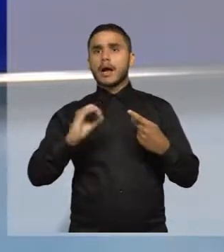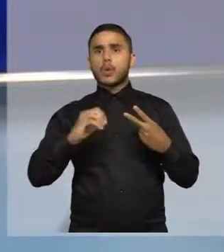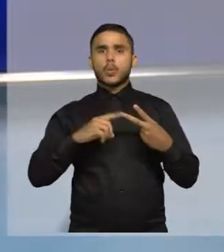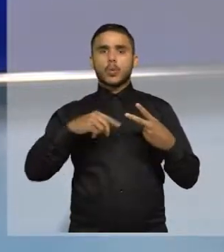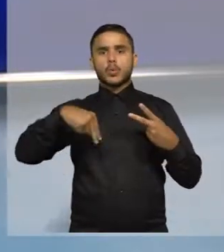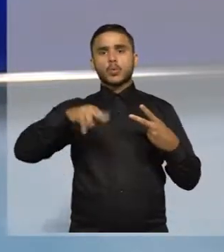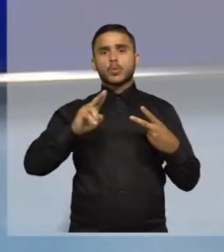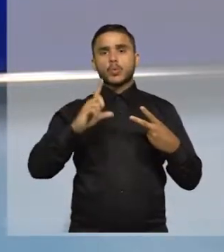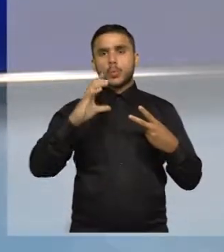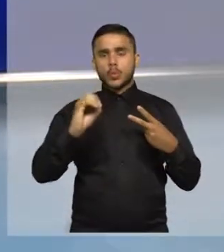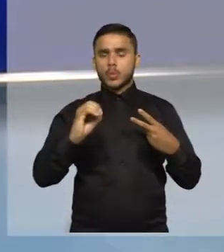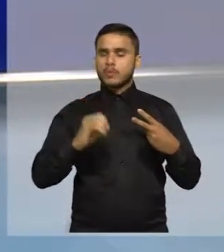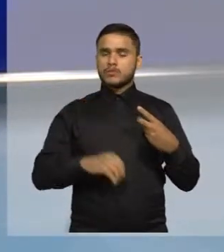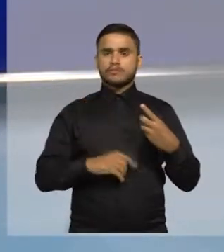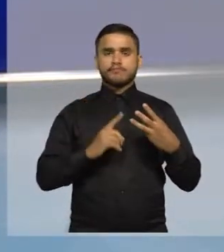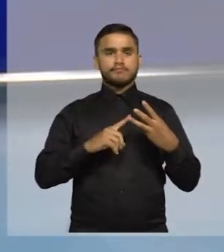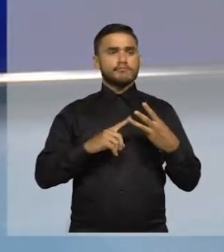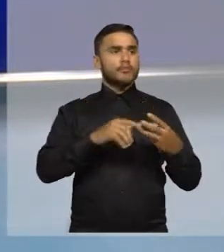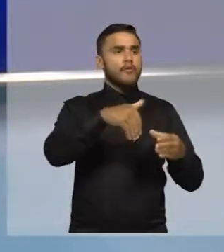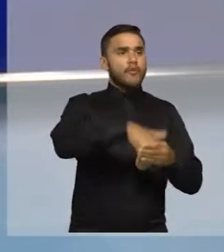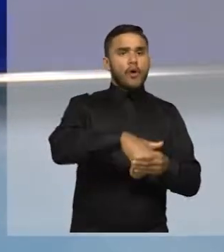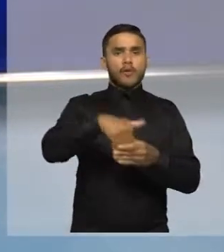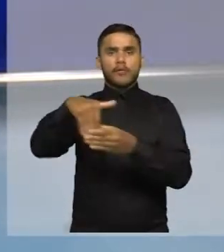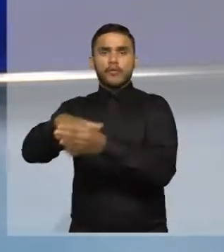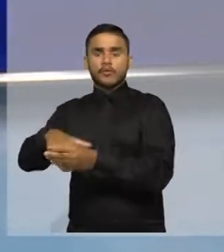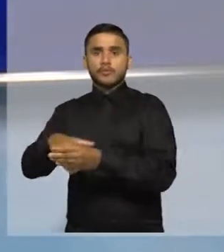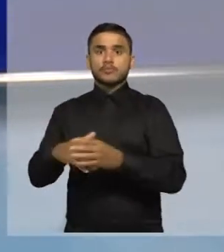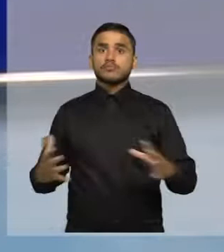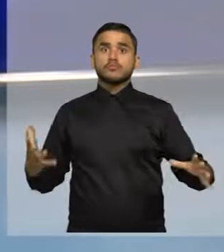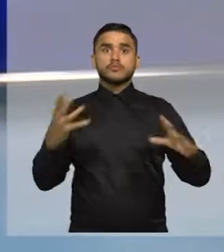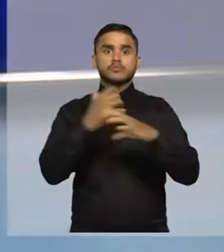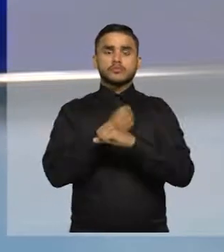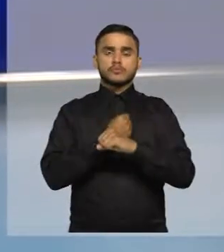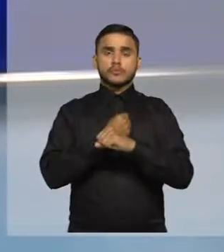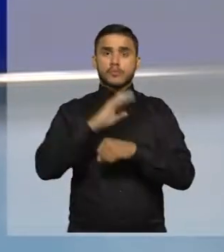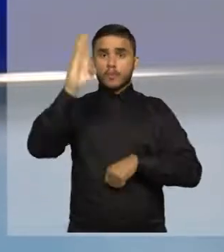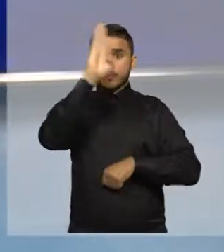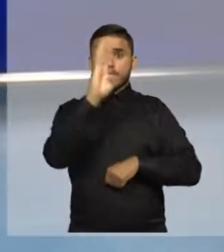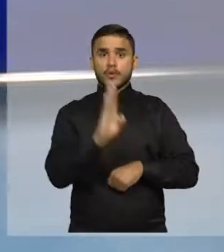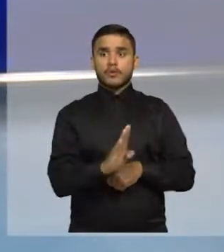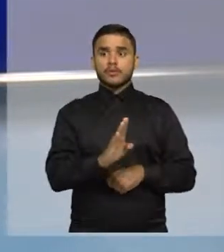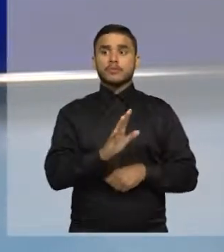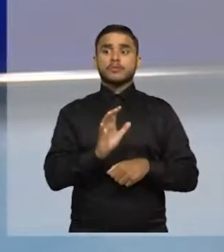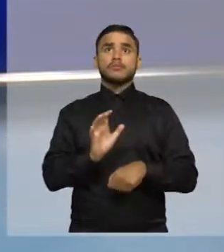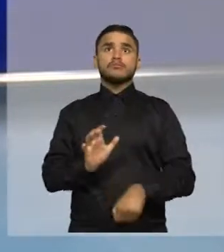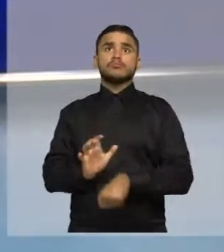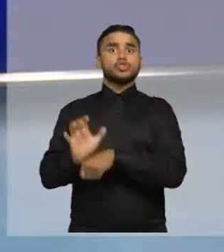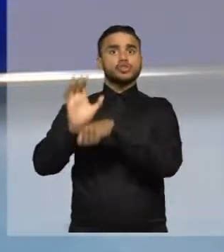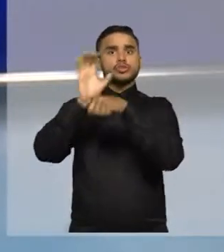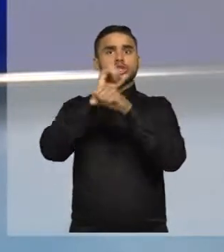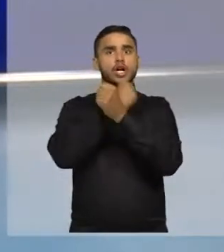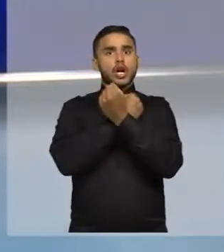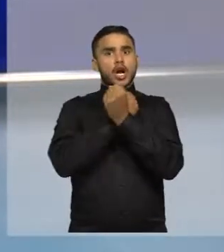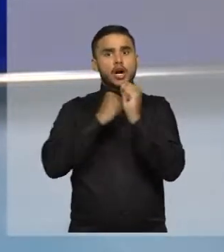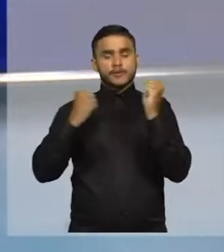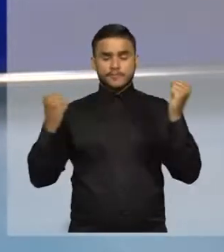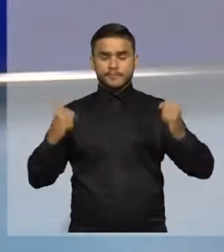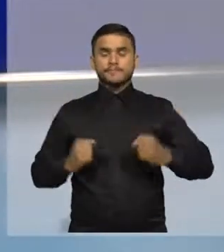abstenções, enfim, nulos. Isso não é pouco, em se tratando de um país com as características como o